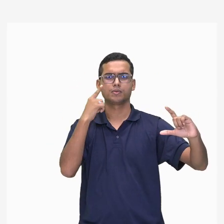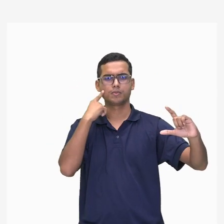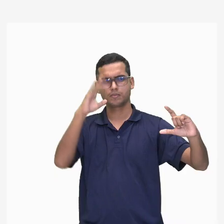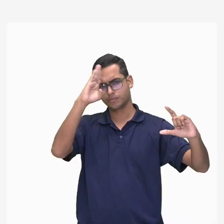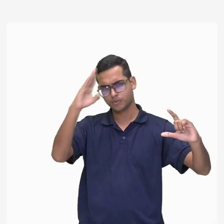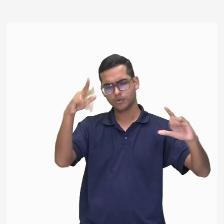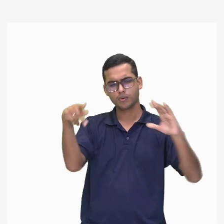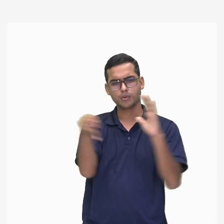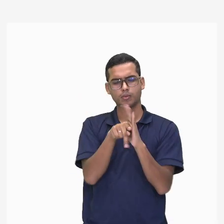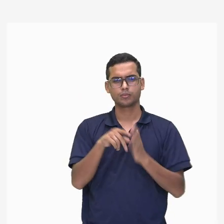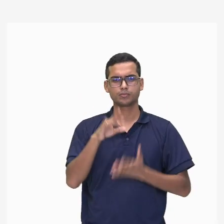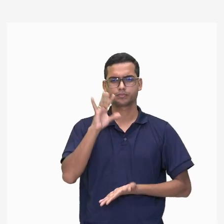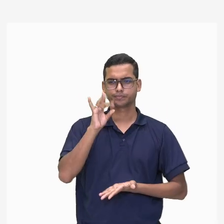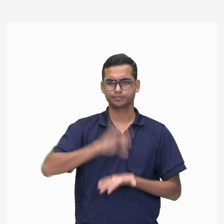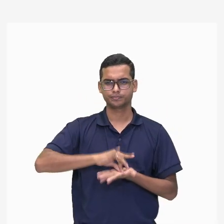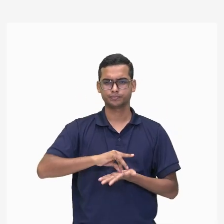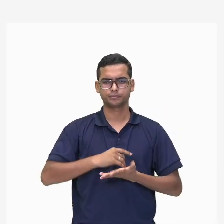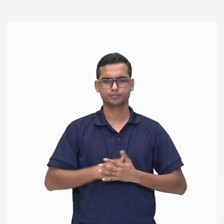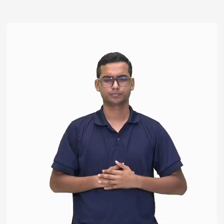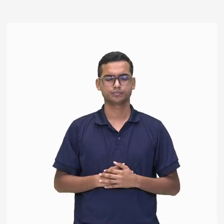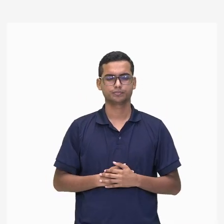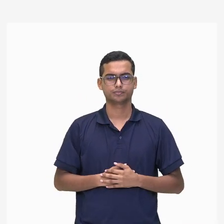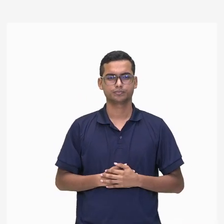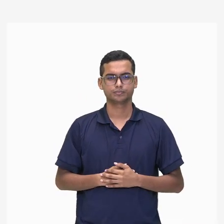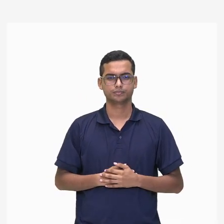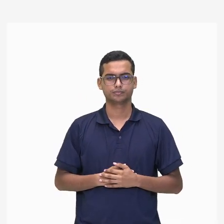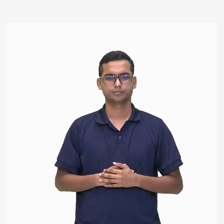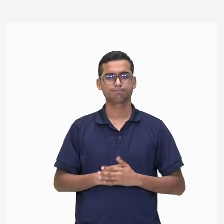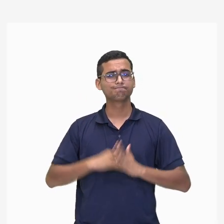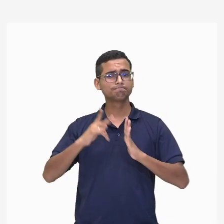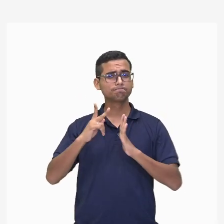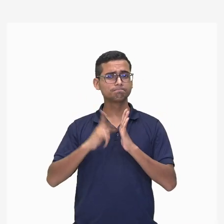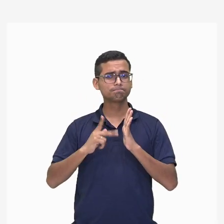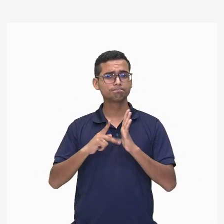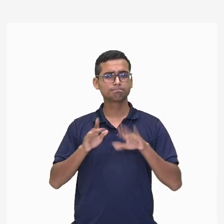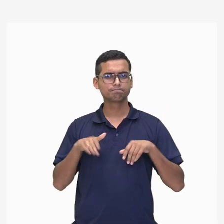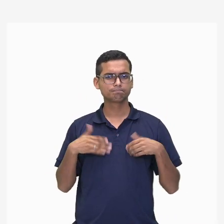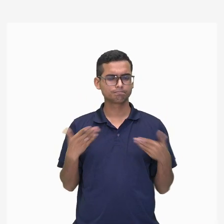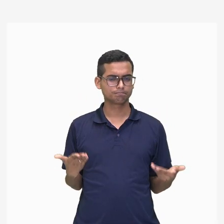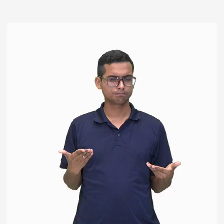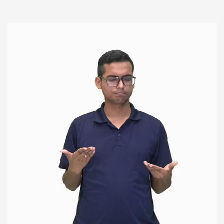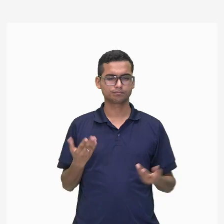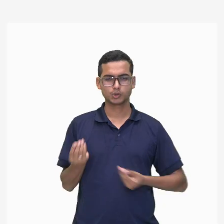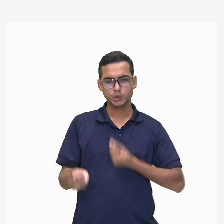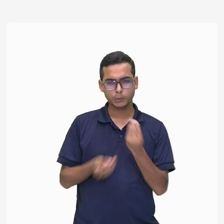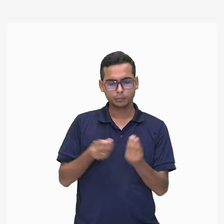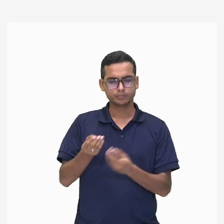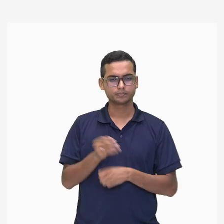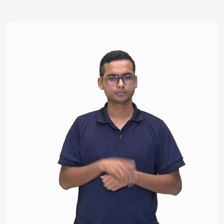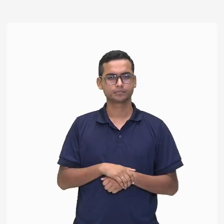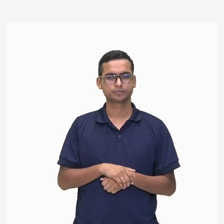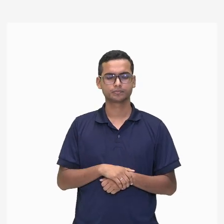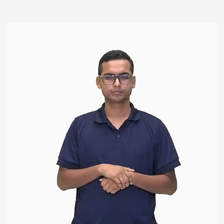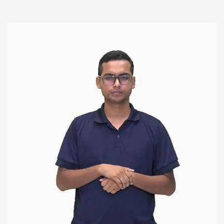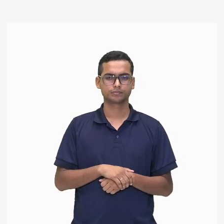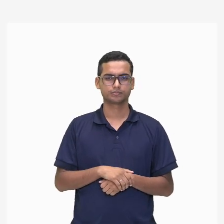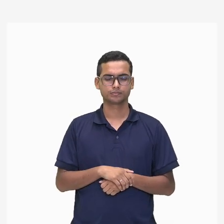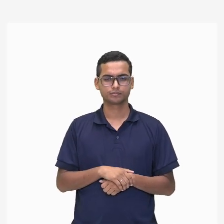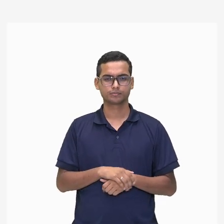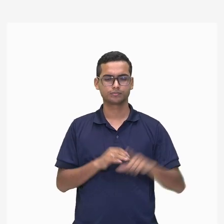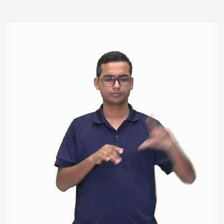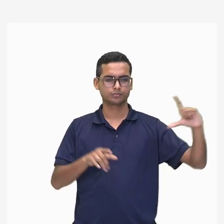alvo circular. Como é que se dá a pontuação no jogo de dardo? Quem acerta a área externa do